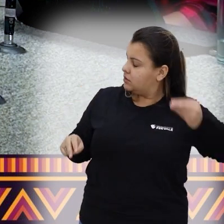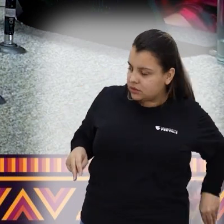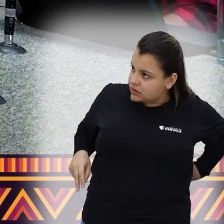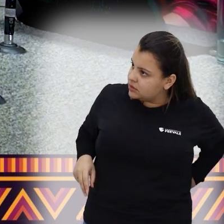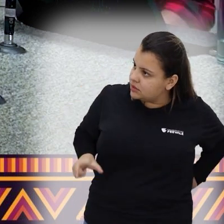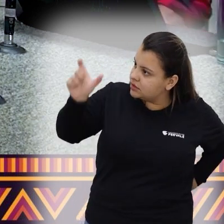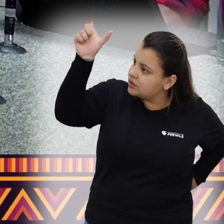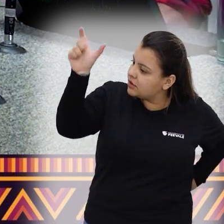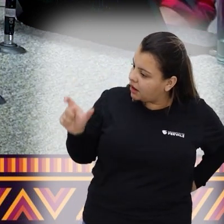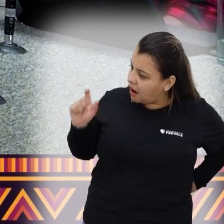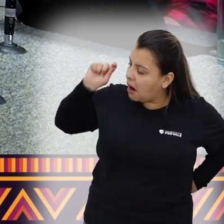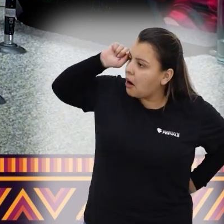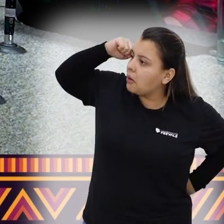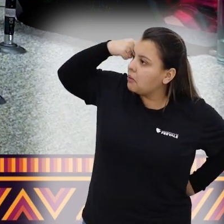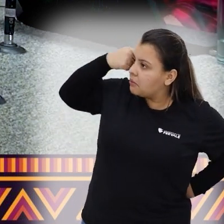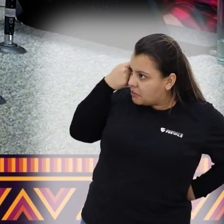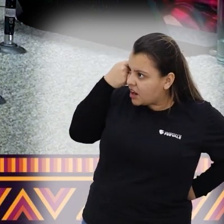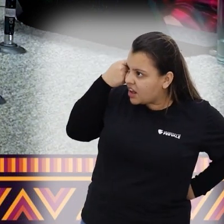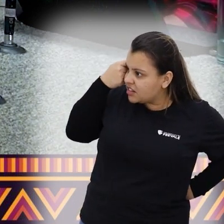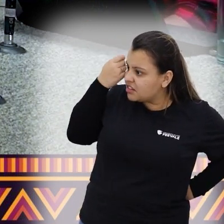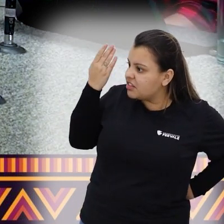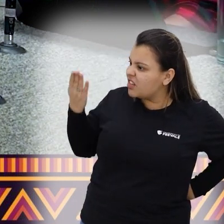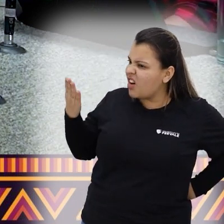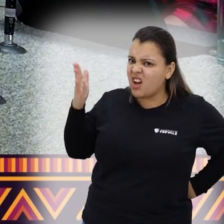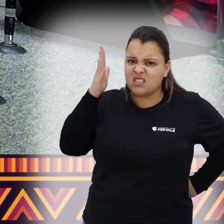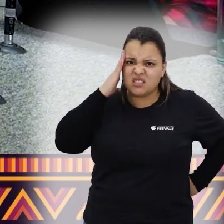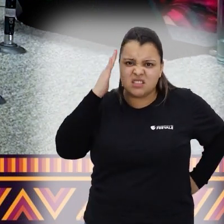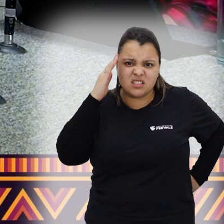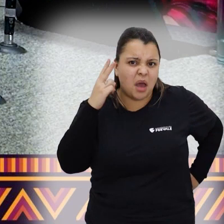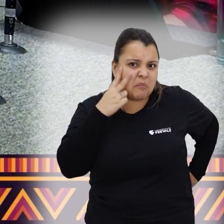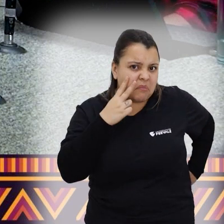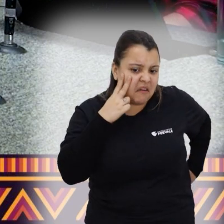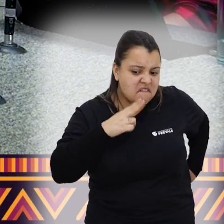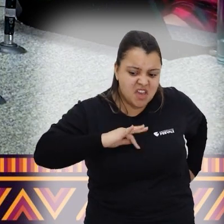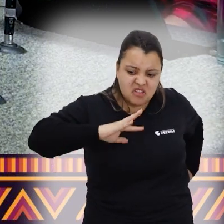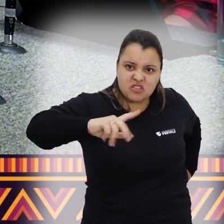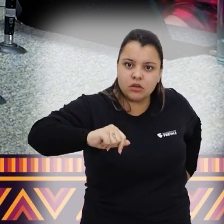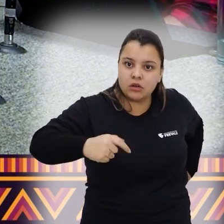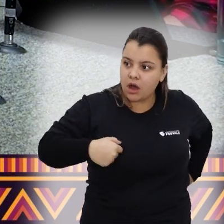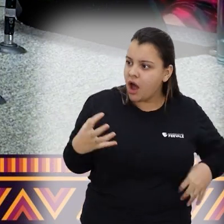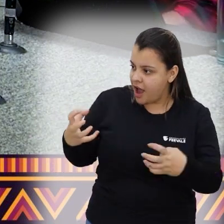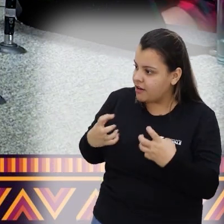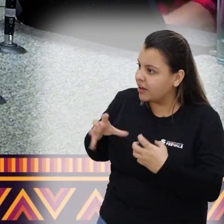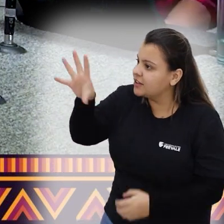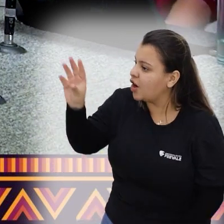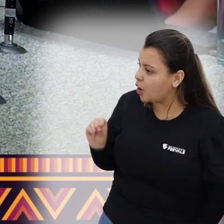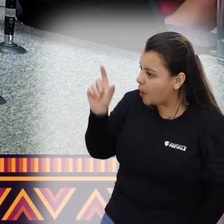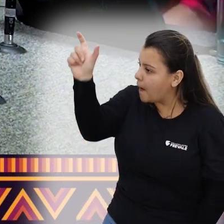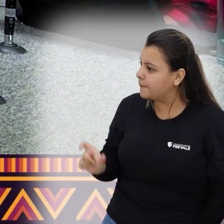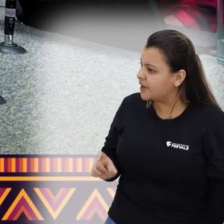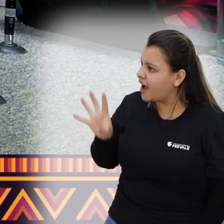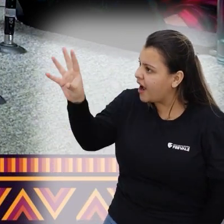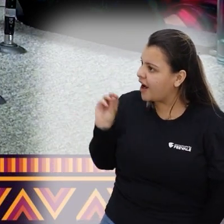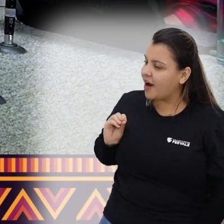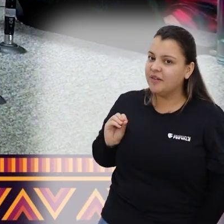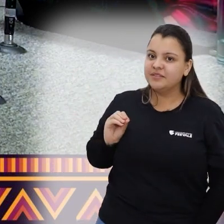negão descolado, mandando tudo sobre vinho. E eu sempre penso, pô, eu quero ser esse cara. Eu queria chegar um